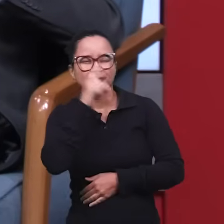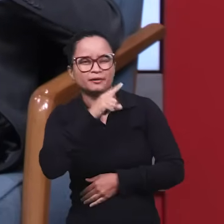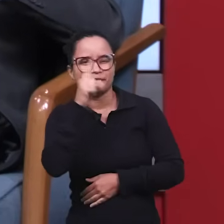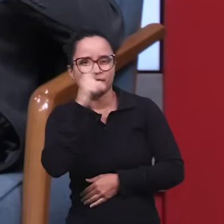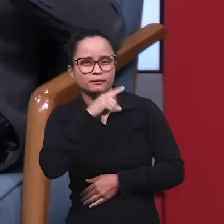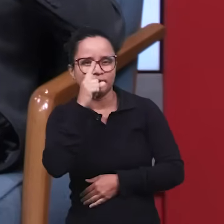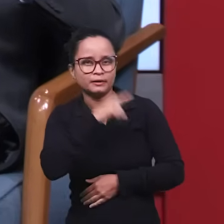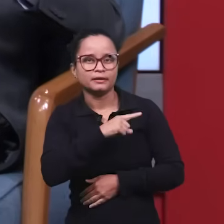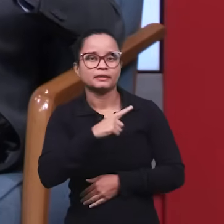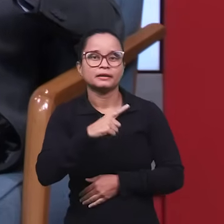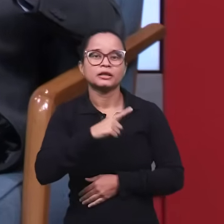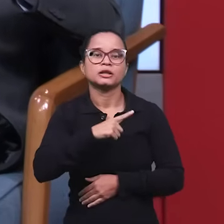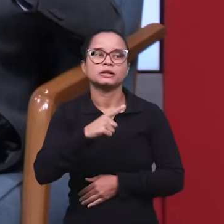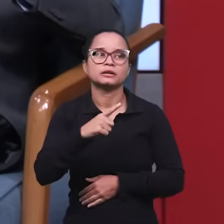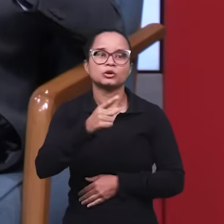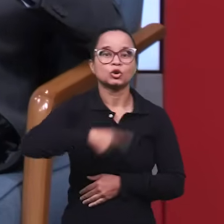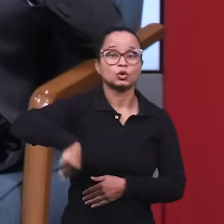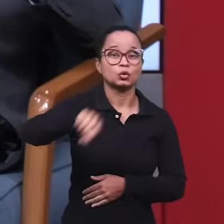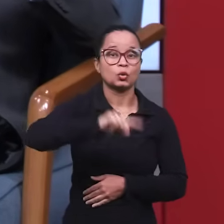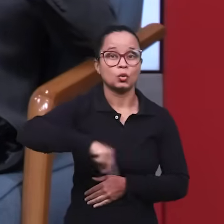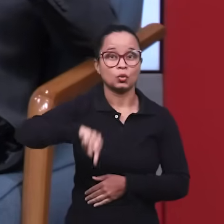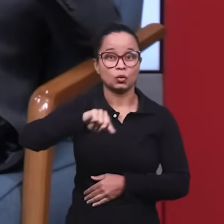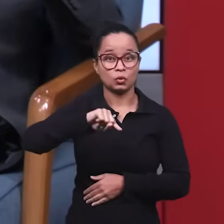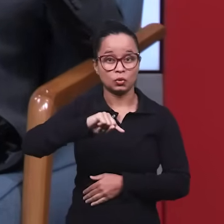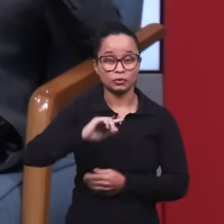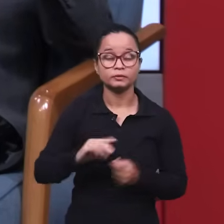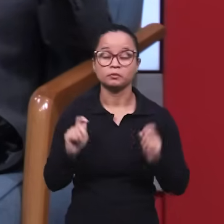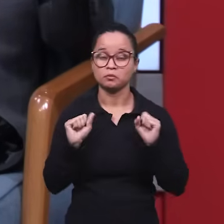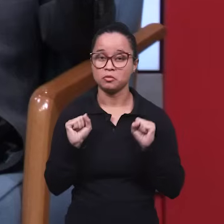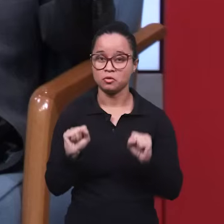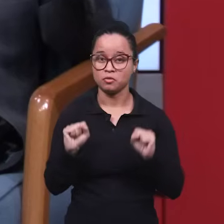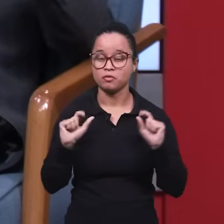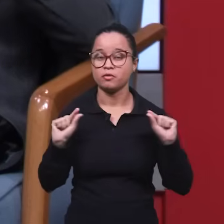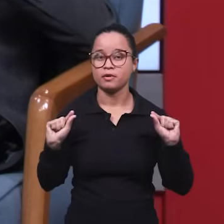falhas que nós podemos